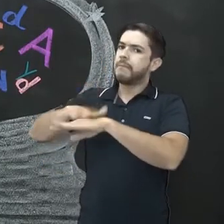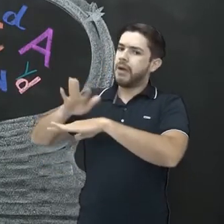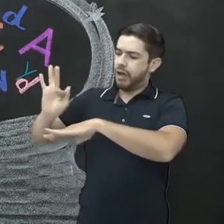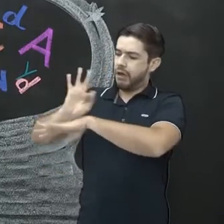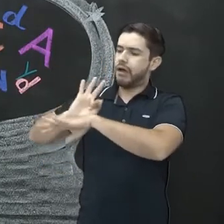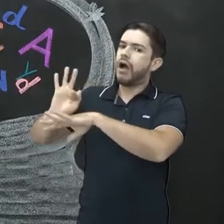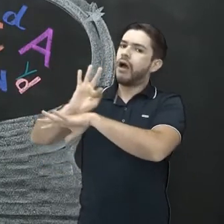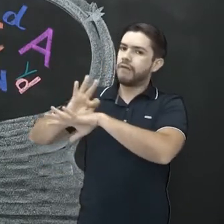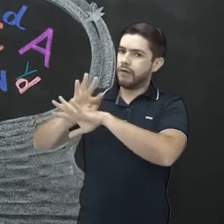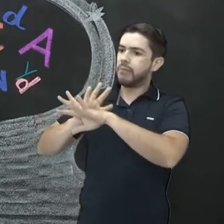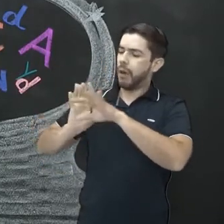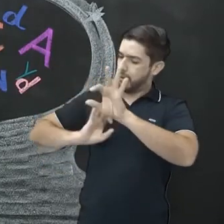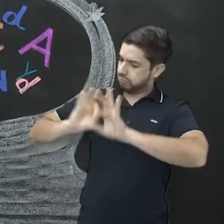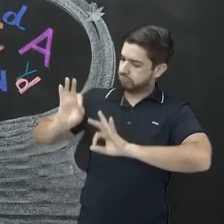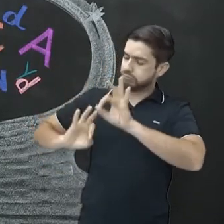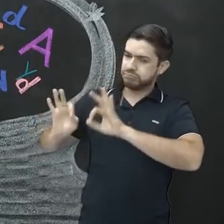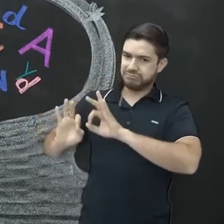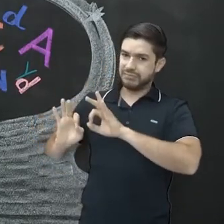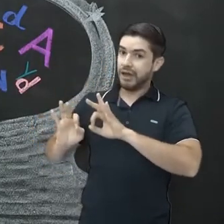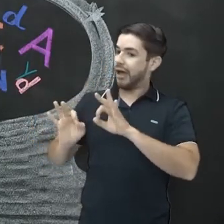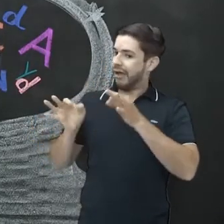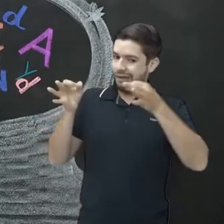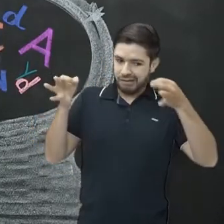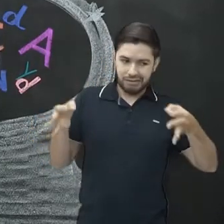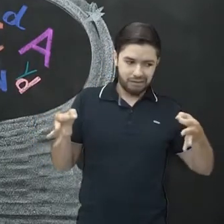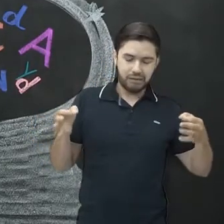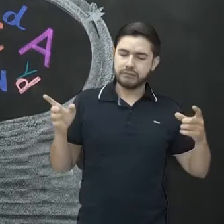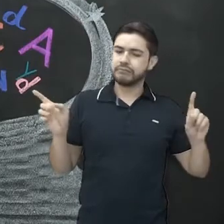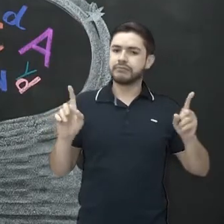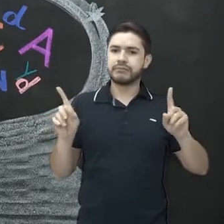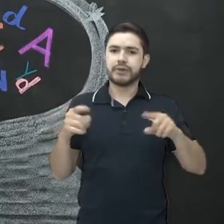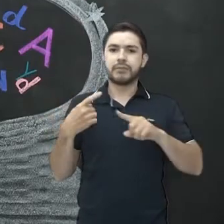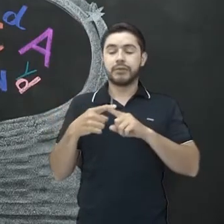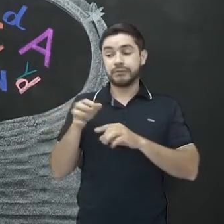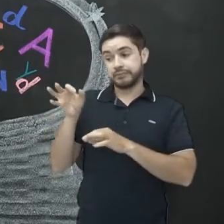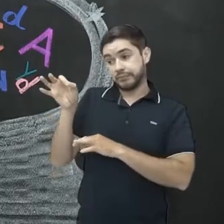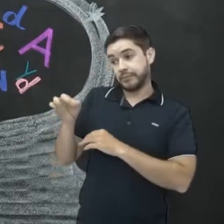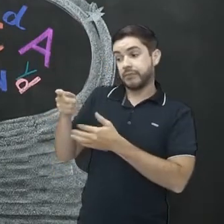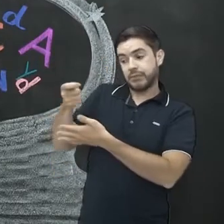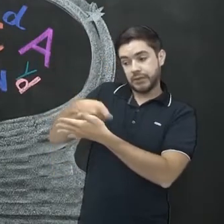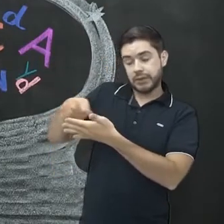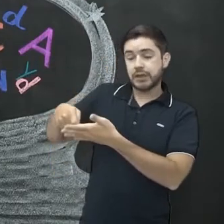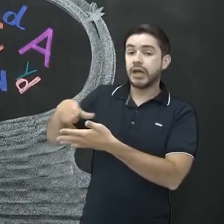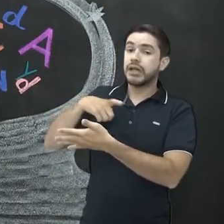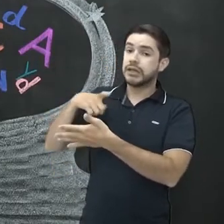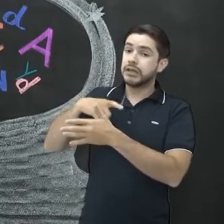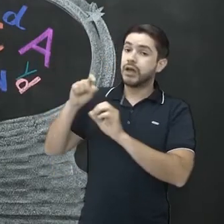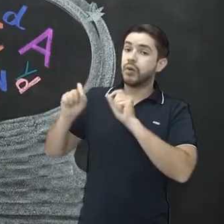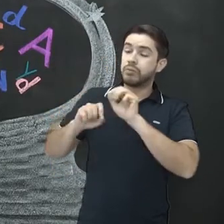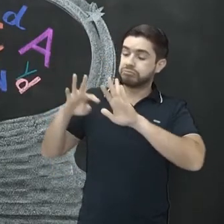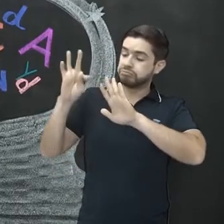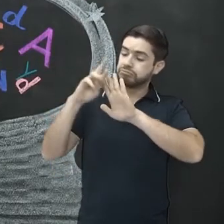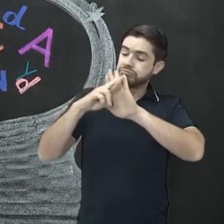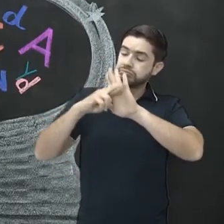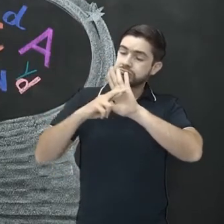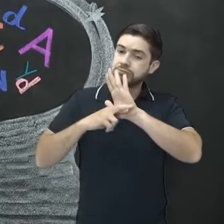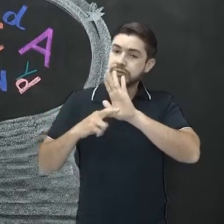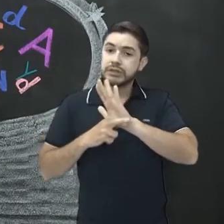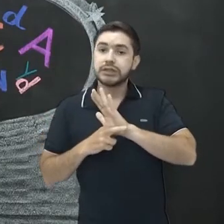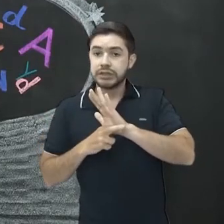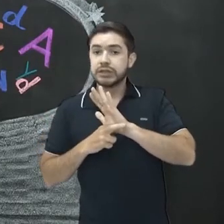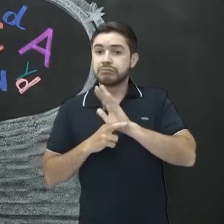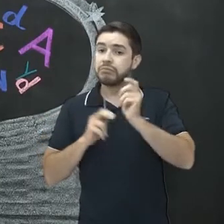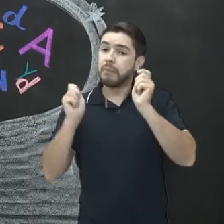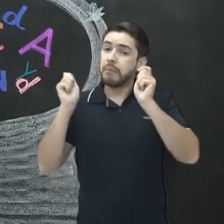eu já falei, não é bem assim. Pense você que a escrita ela tem uma condição interessantíssima, que é a possibilidade de você fazer correções